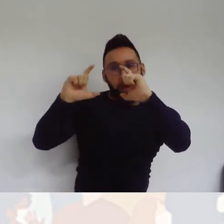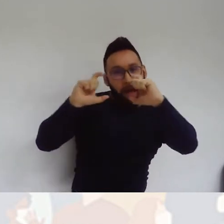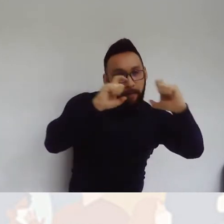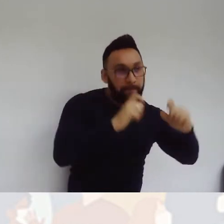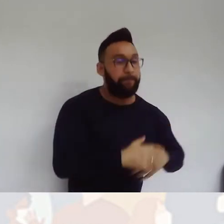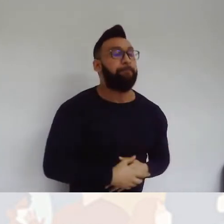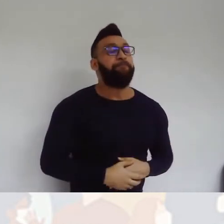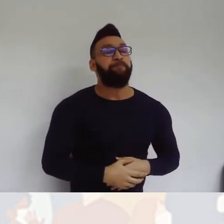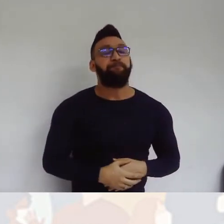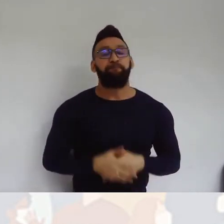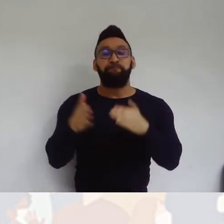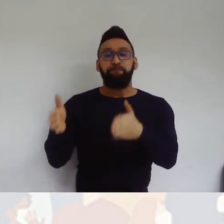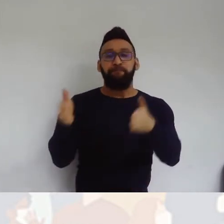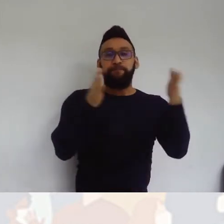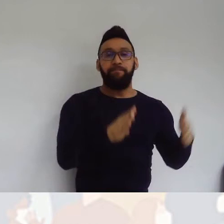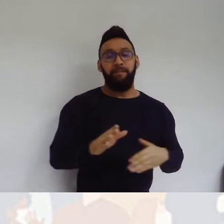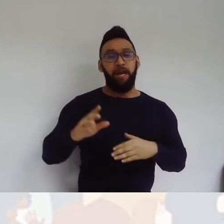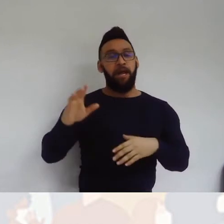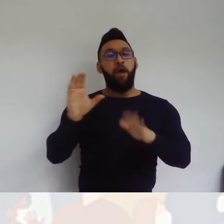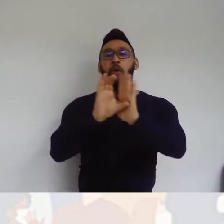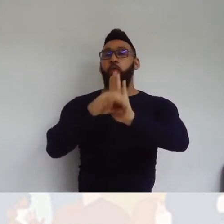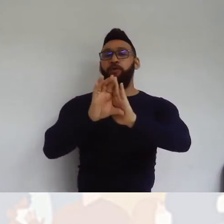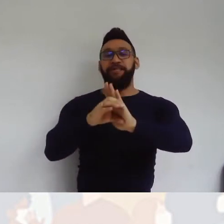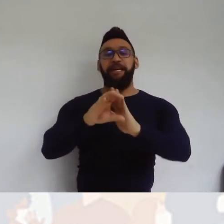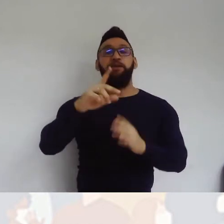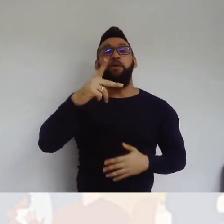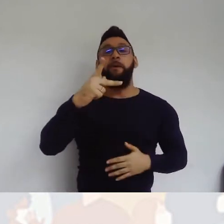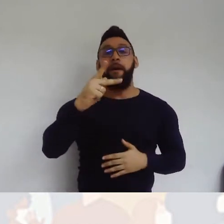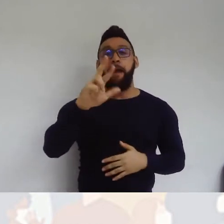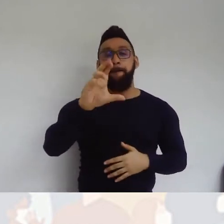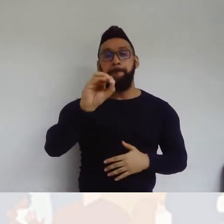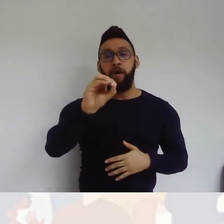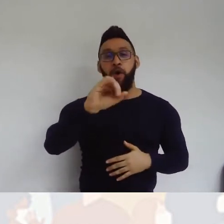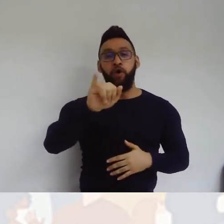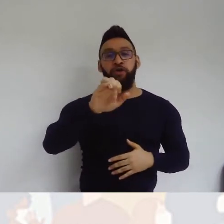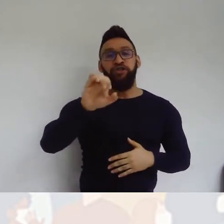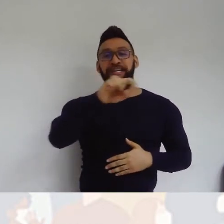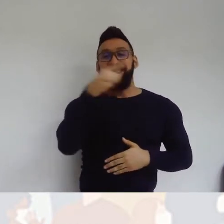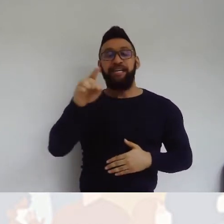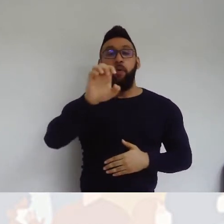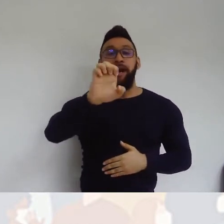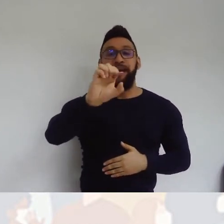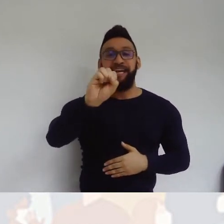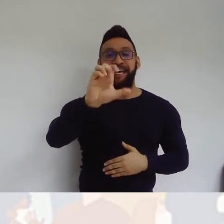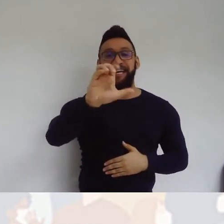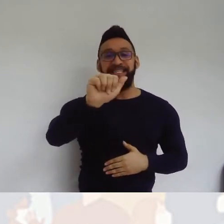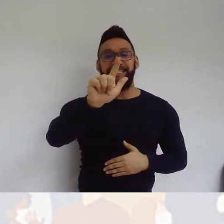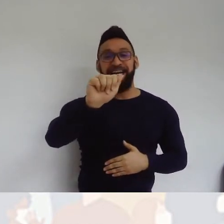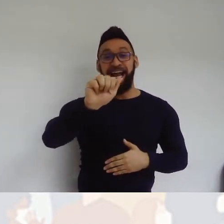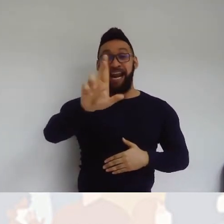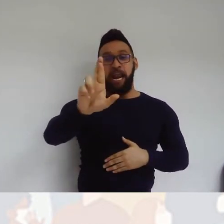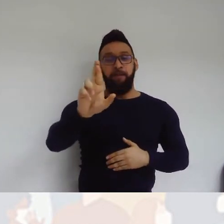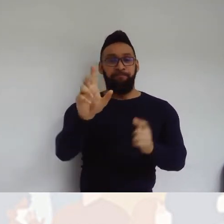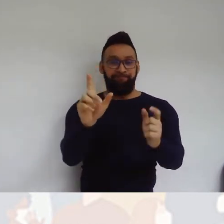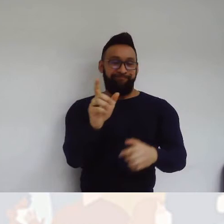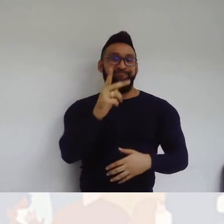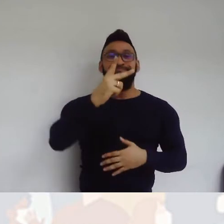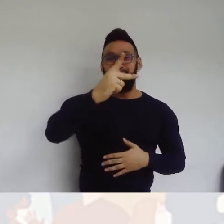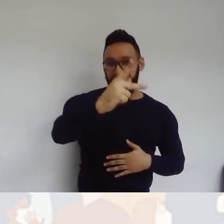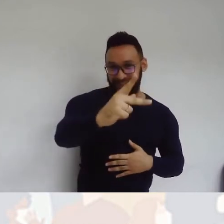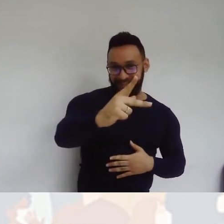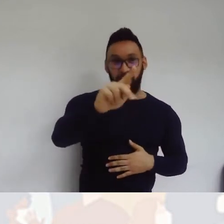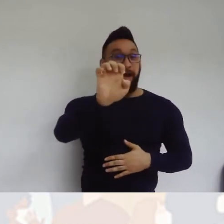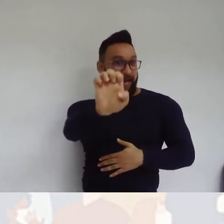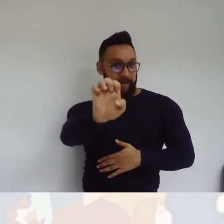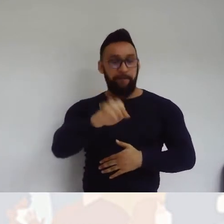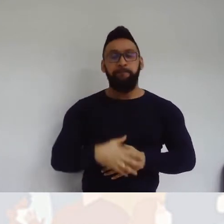Bom, projeções escalares é uma tentativa de dar conta,